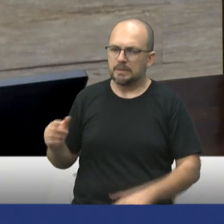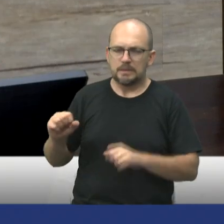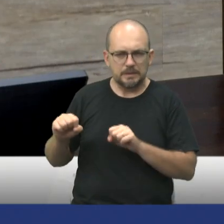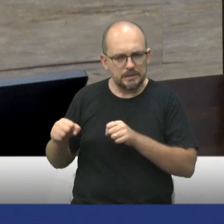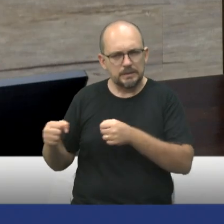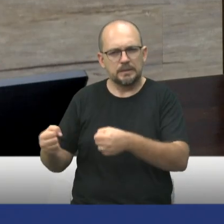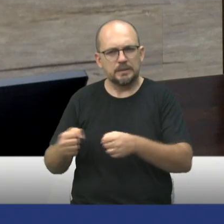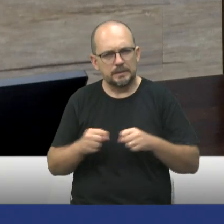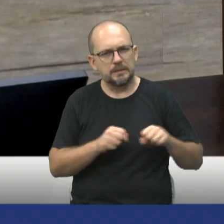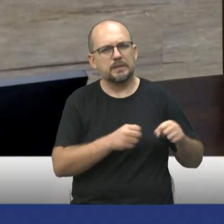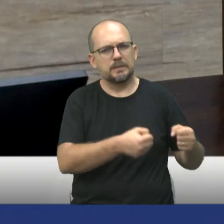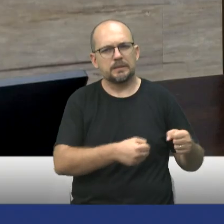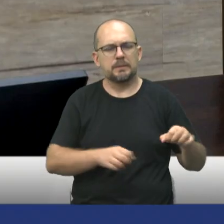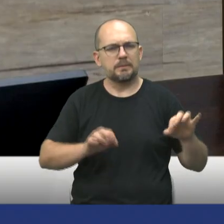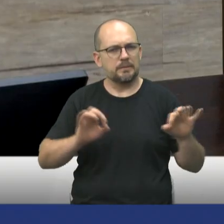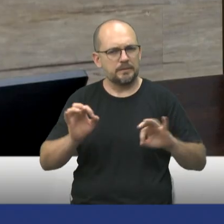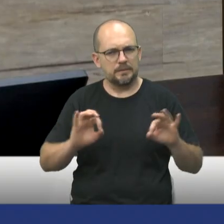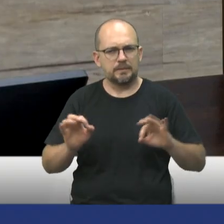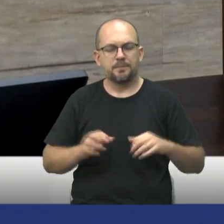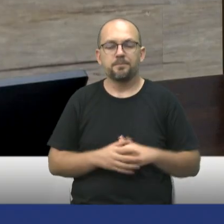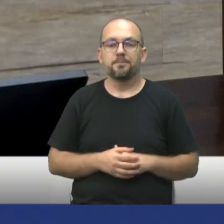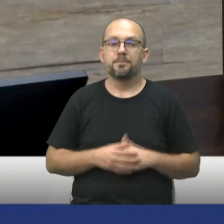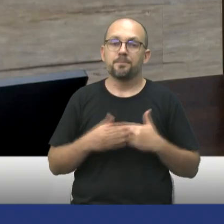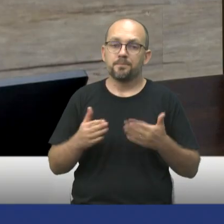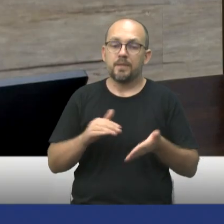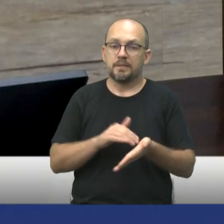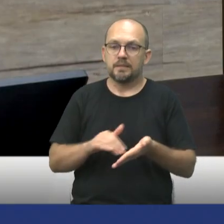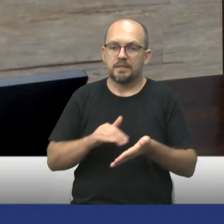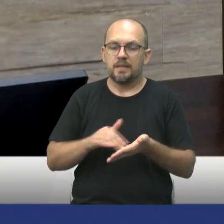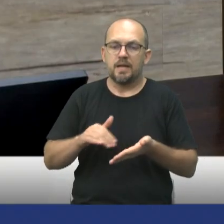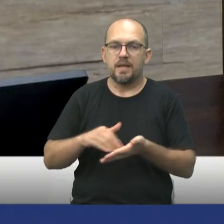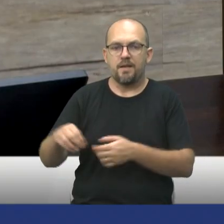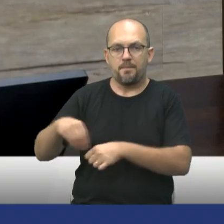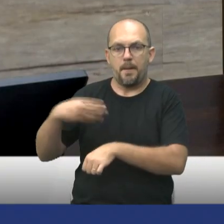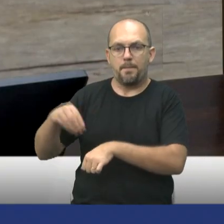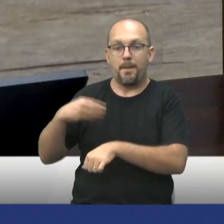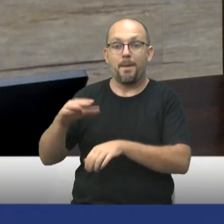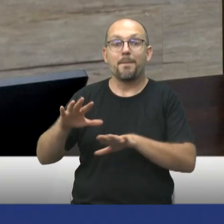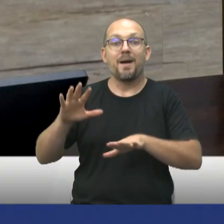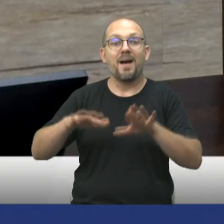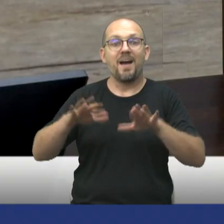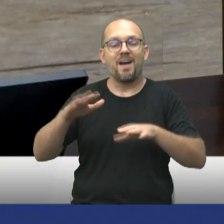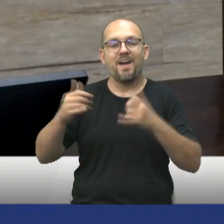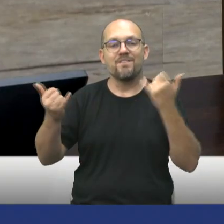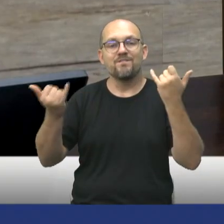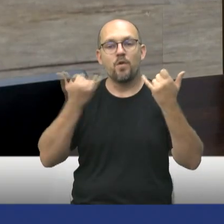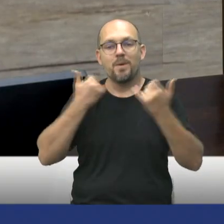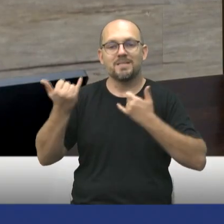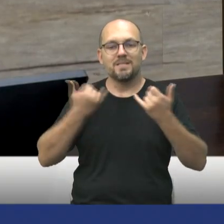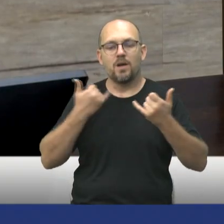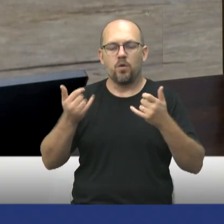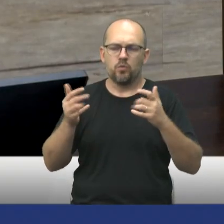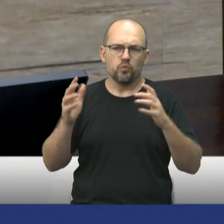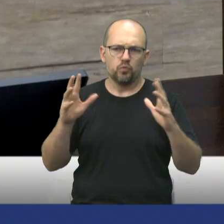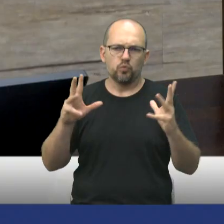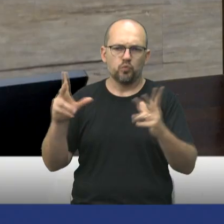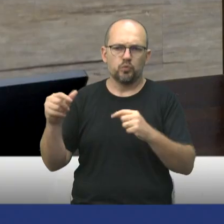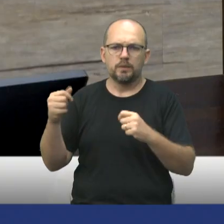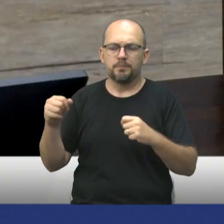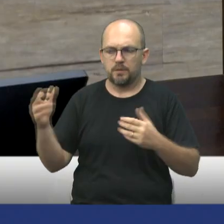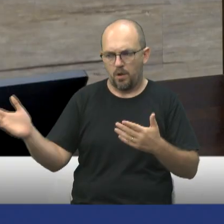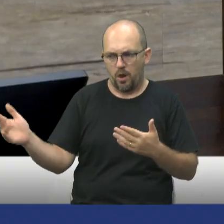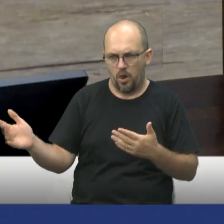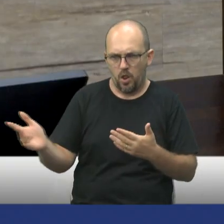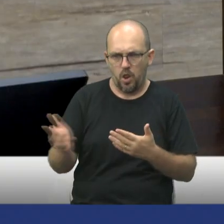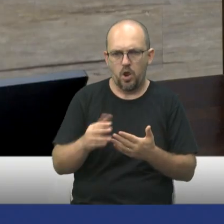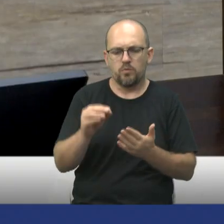debruçaram. As secretarias informaram, mas às vezes as informações, todas elas têm que ser recolhidas,